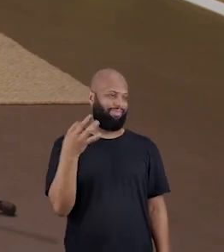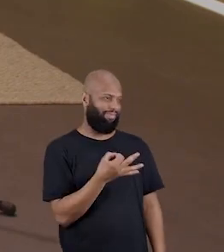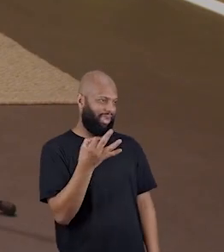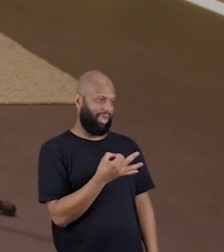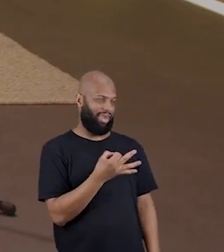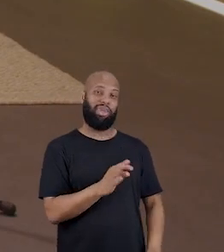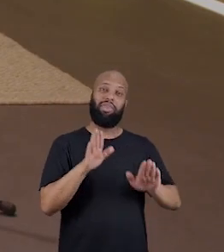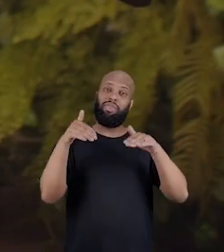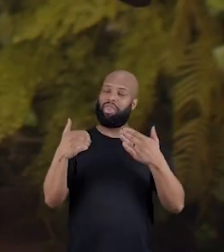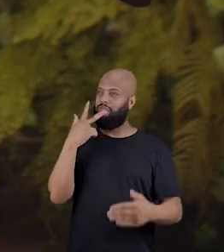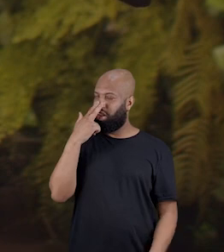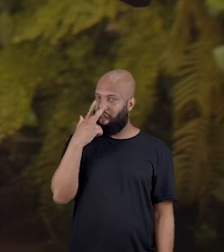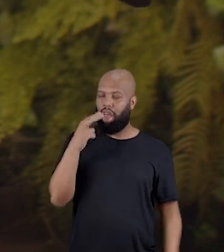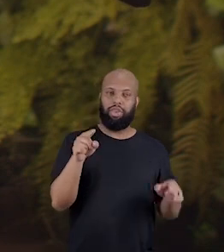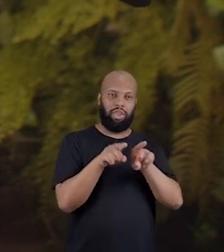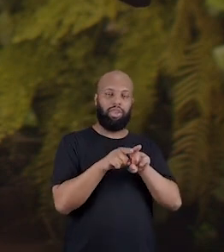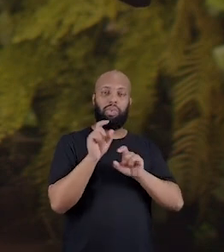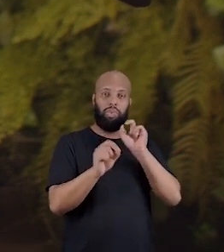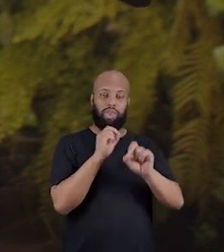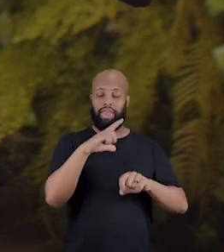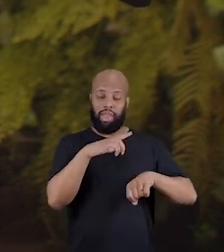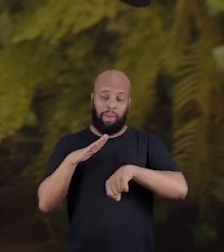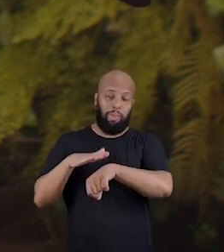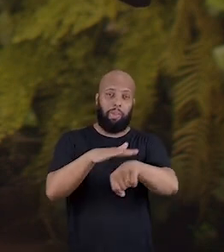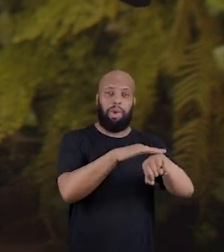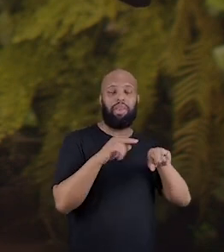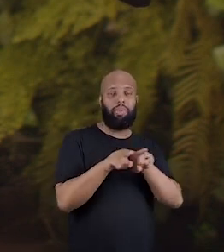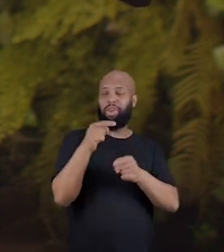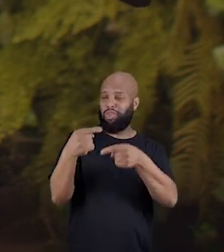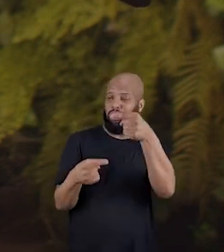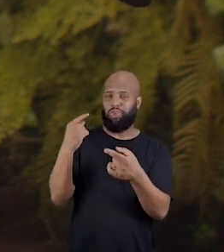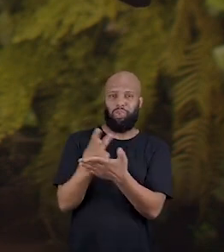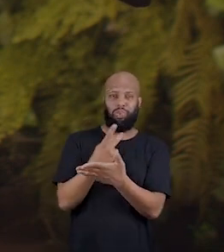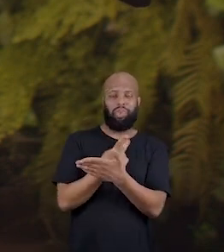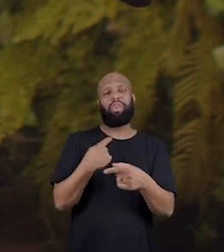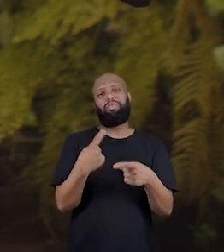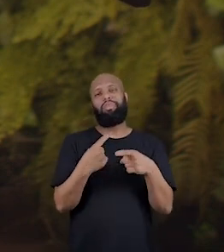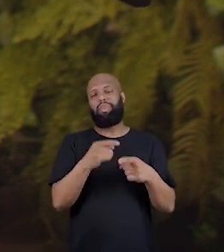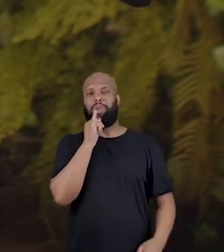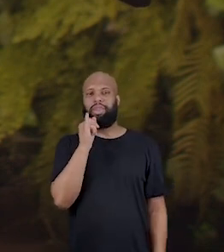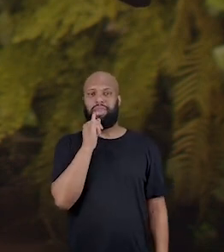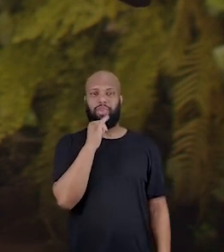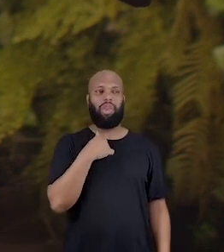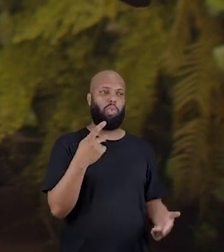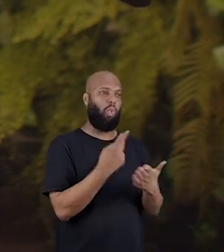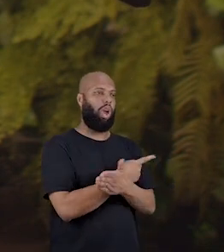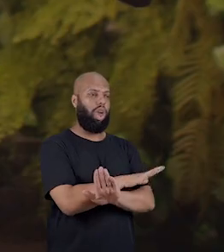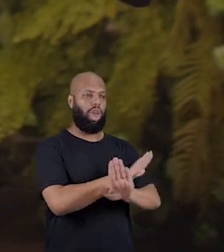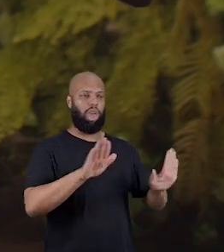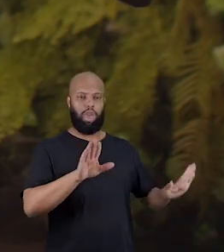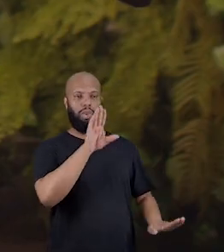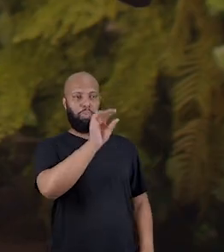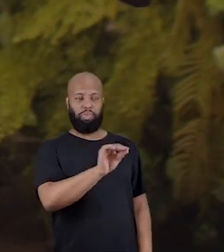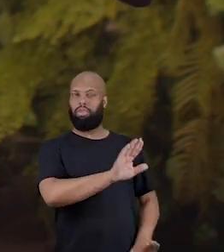cliente. Exato. E acho que, assim, vale criar momentos também para discutir o erro, né? Porque às vezes também tem aquele ditado,